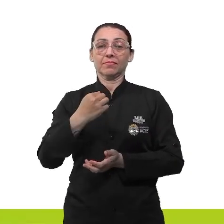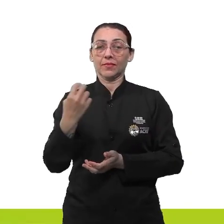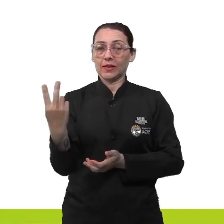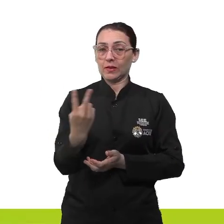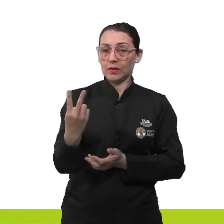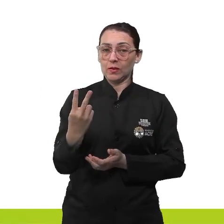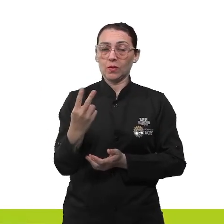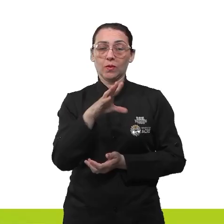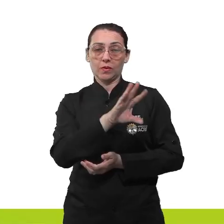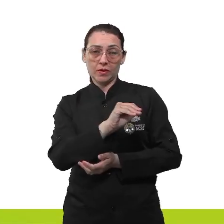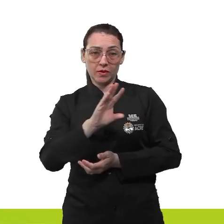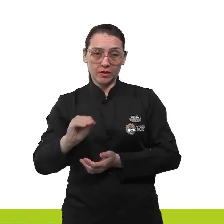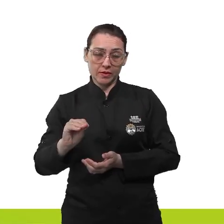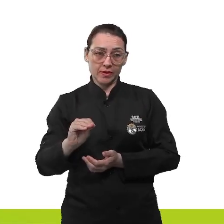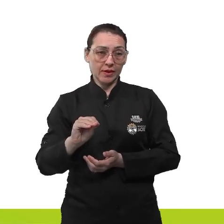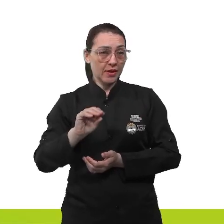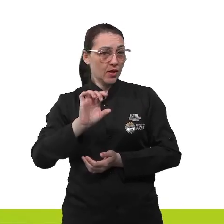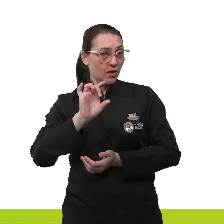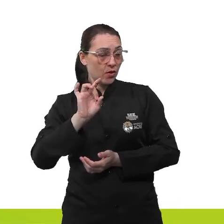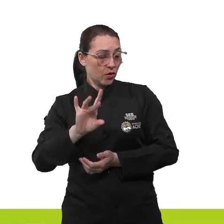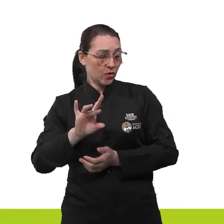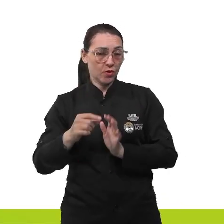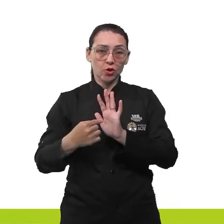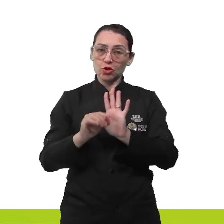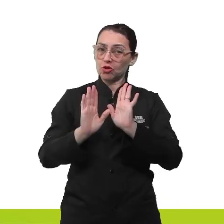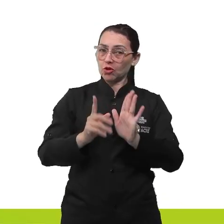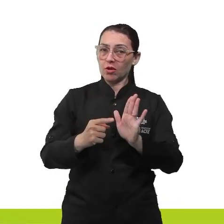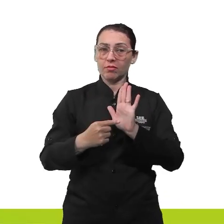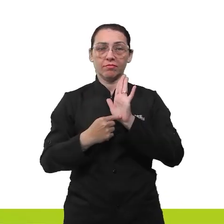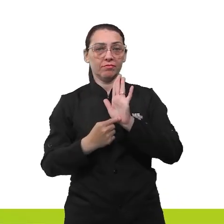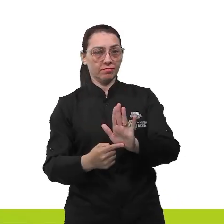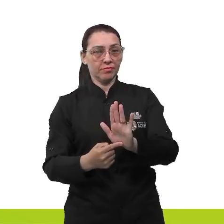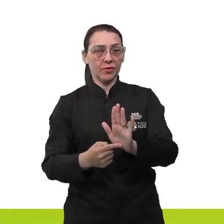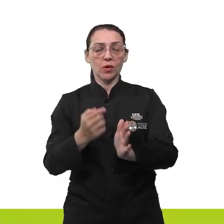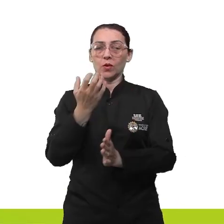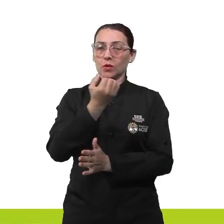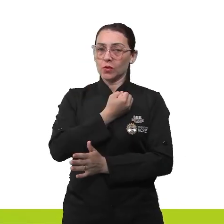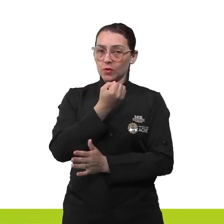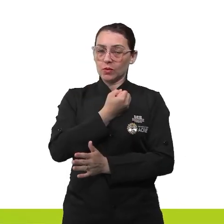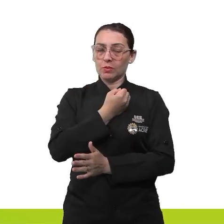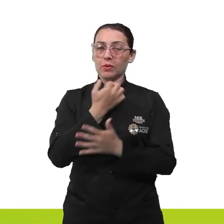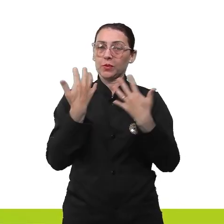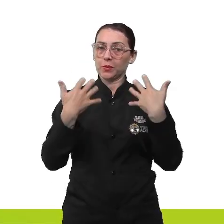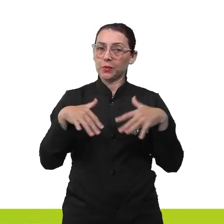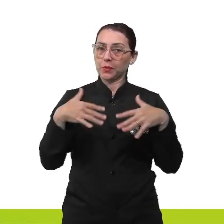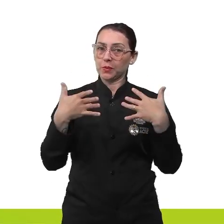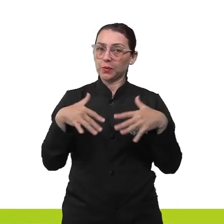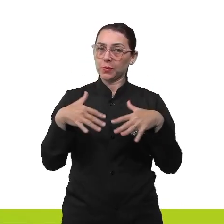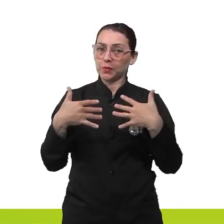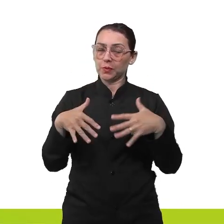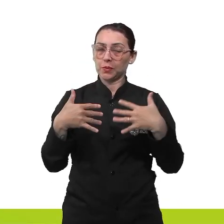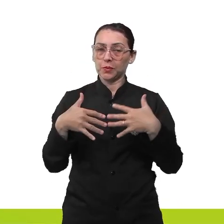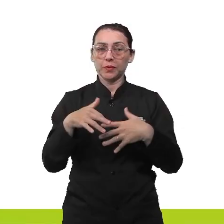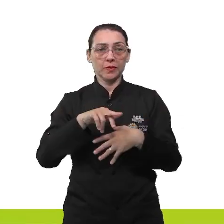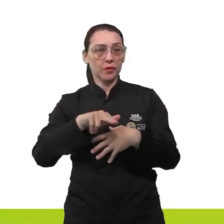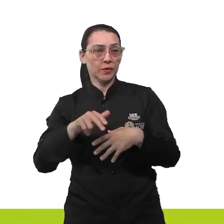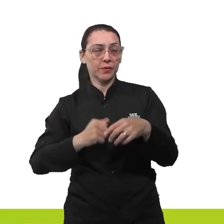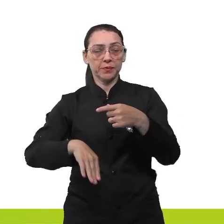entre os adolescentes. Mas não é só apresentar, já apresentou, inclusive com números aí bem alarmantes. Mas não é essa a